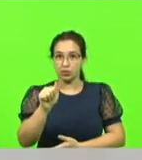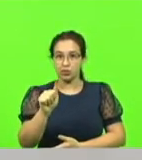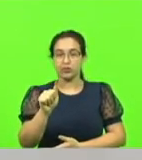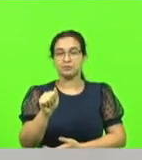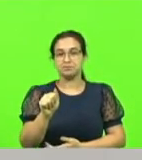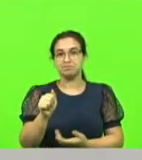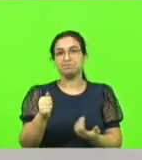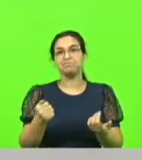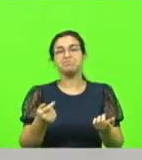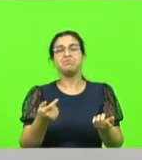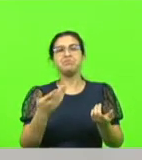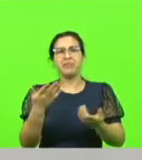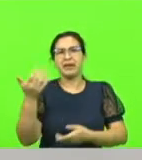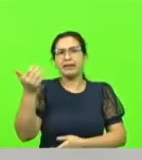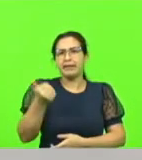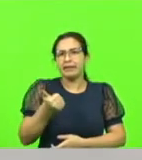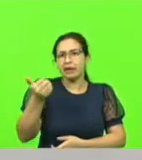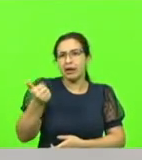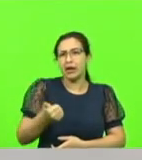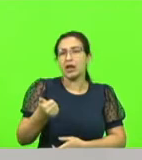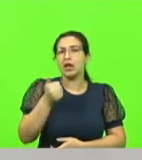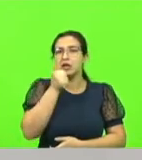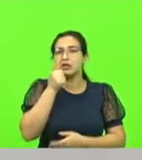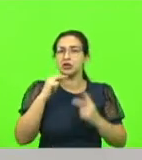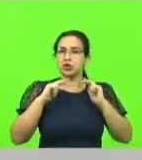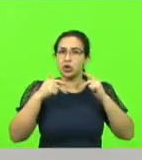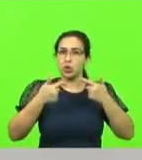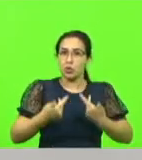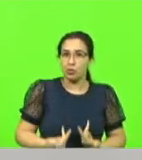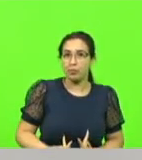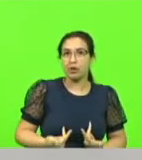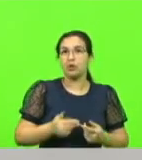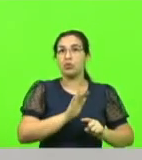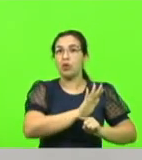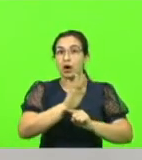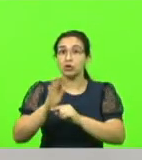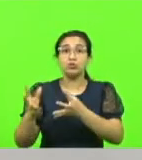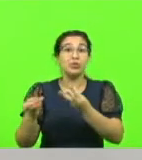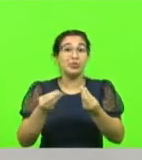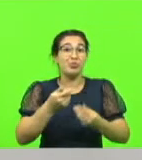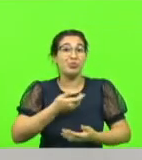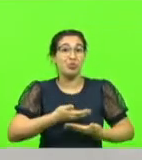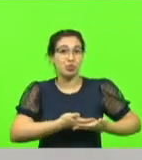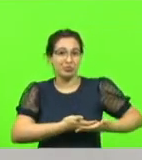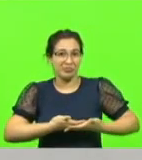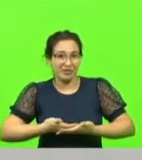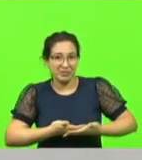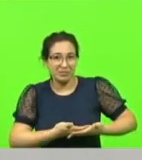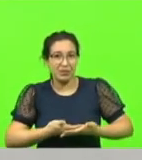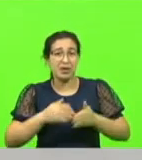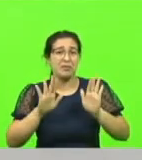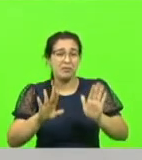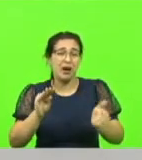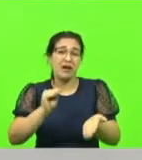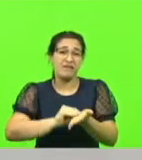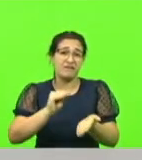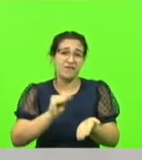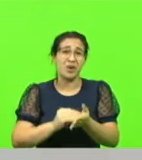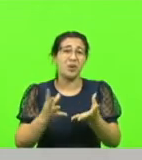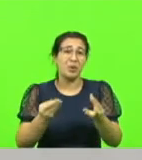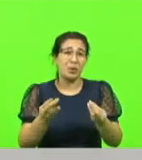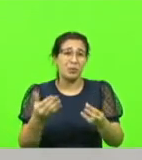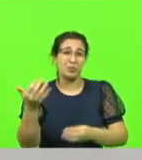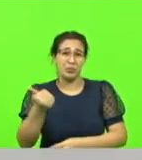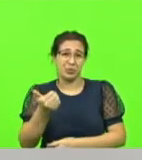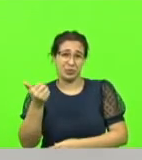dia. Mas atualmente, devido aos baixos estoques, devido à pandemia, há uma falta de leite materno no estado de Santa Catarina. Segundo